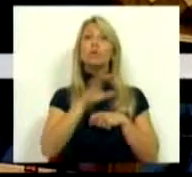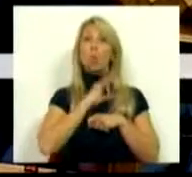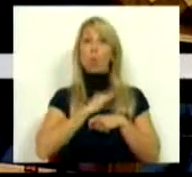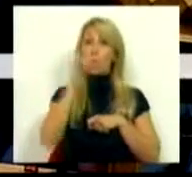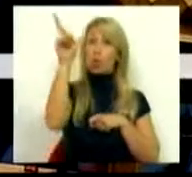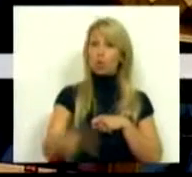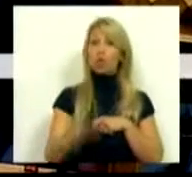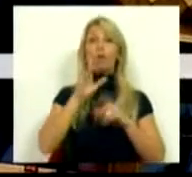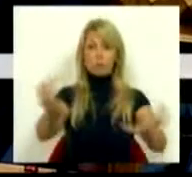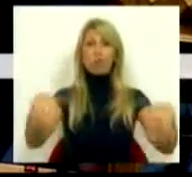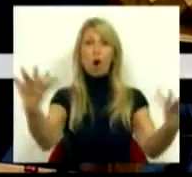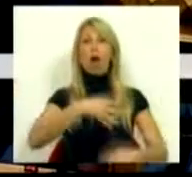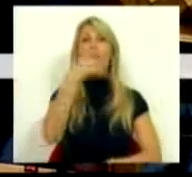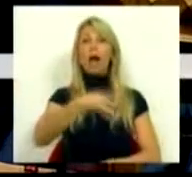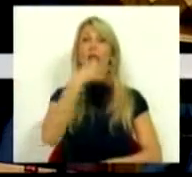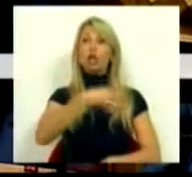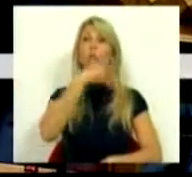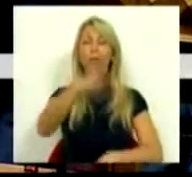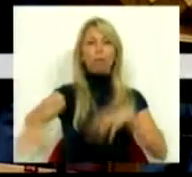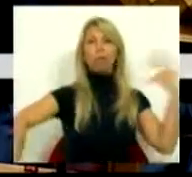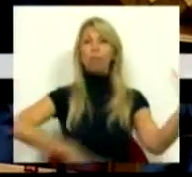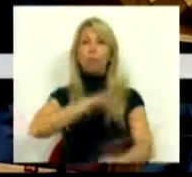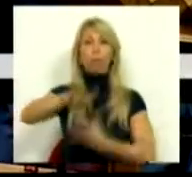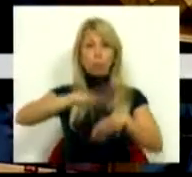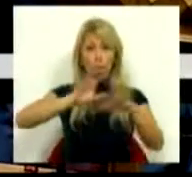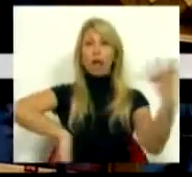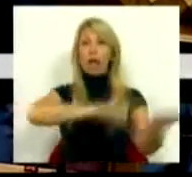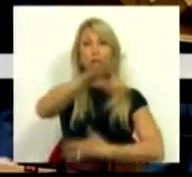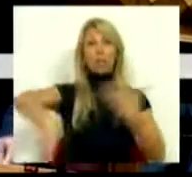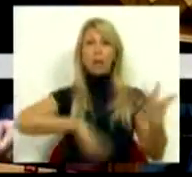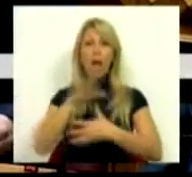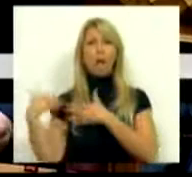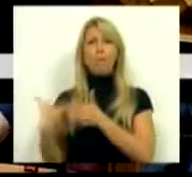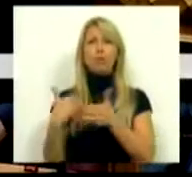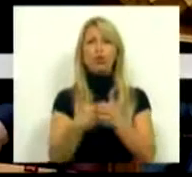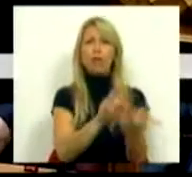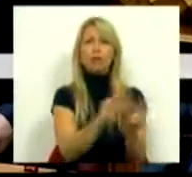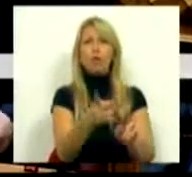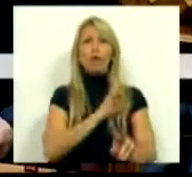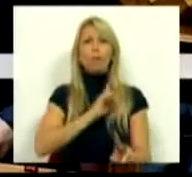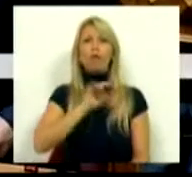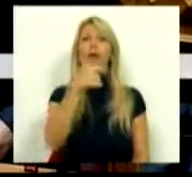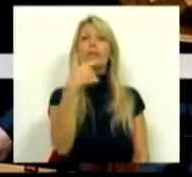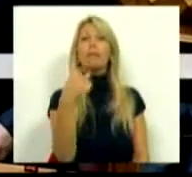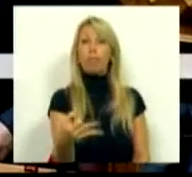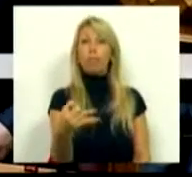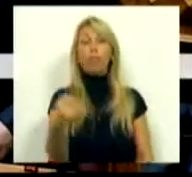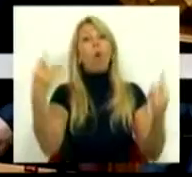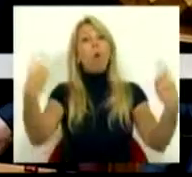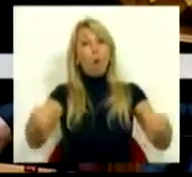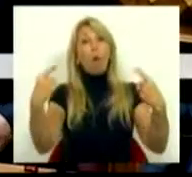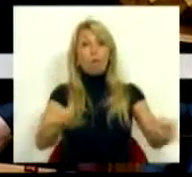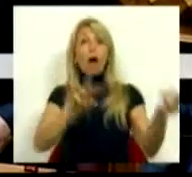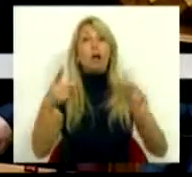explicar a atrapalhada do processo de privatização da TAP. Exatamente. Houve uma alteração